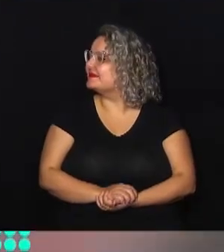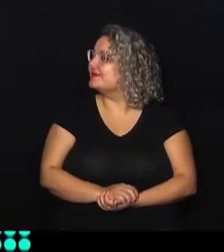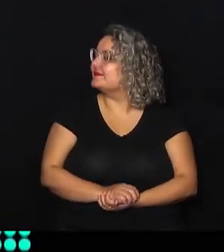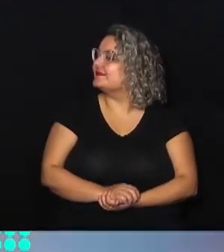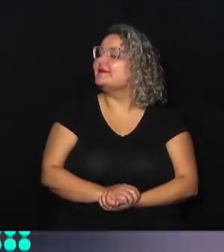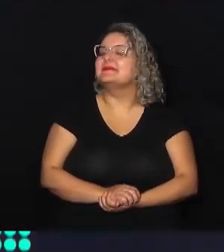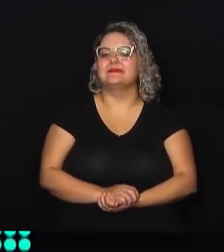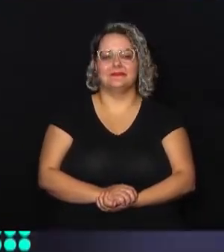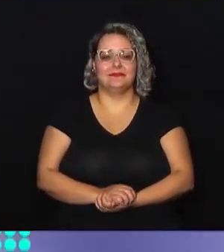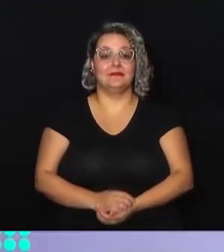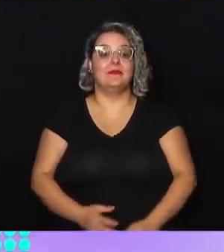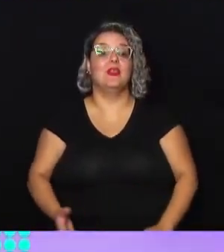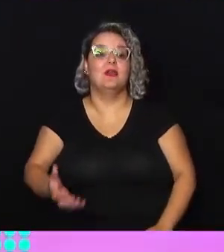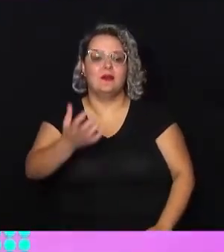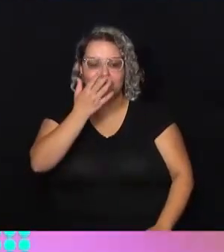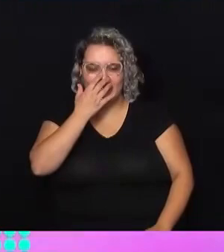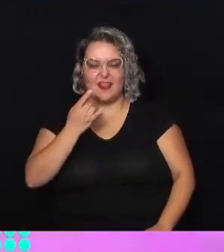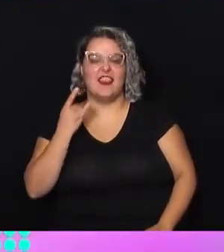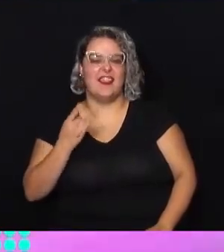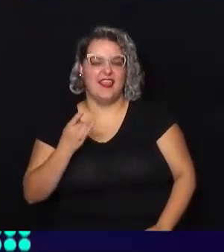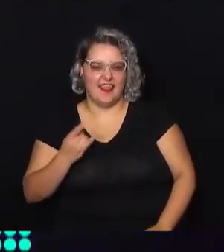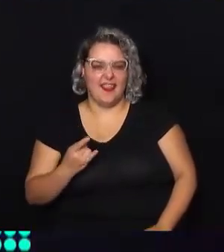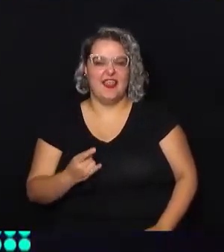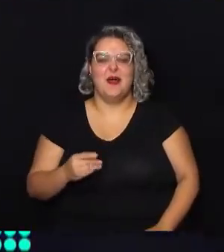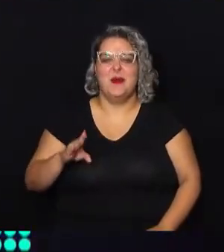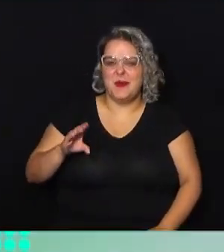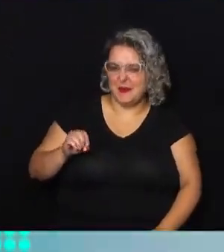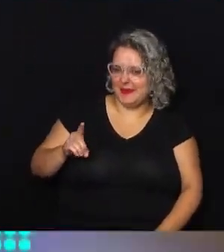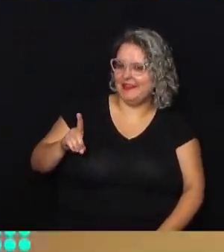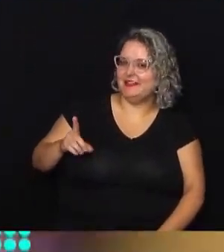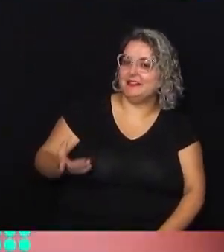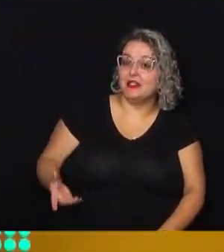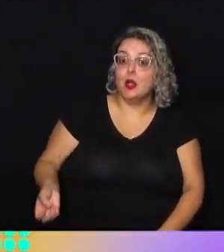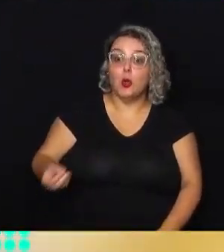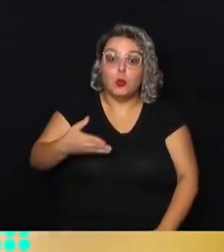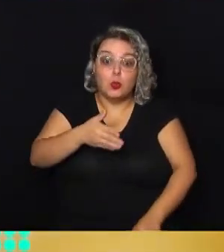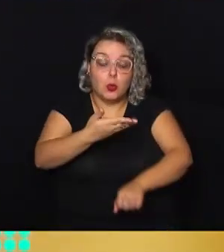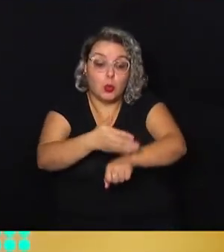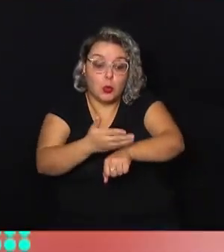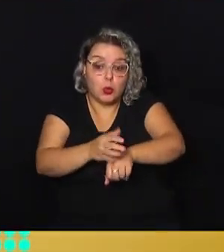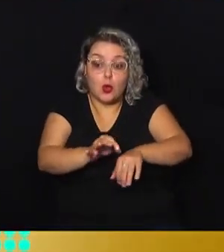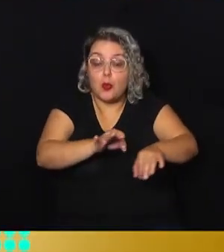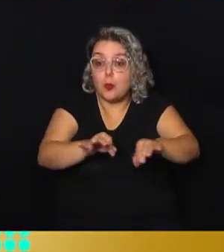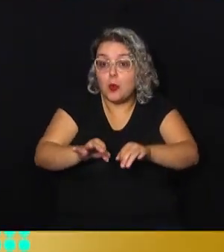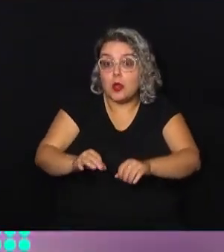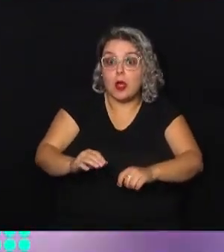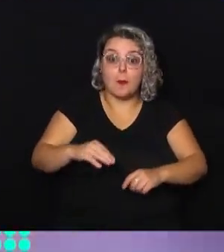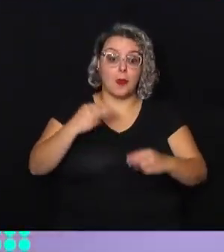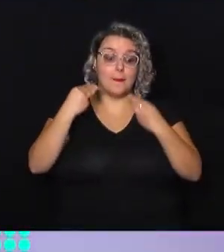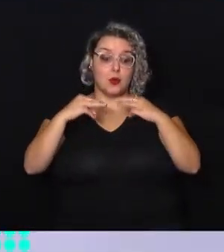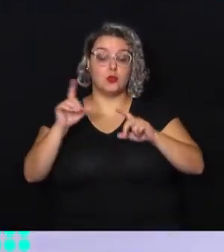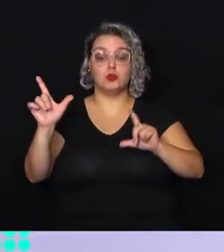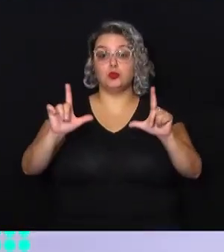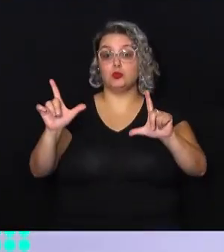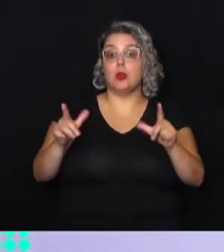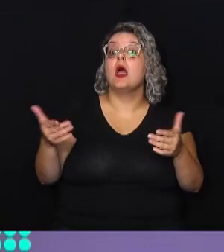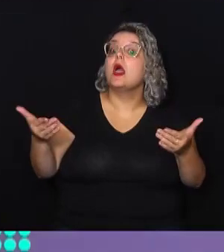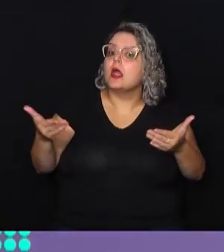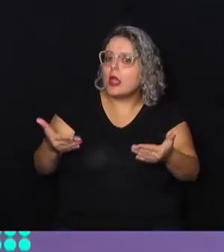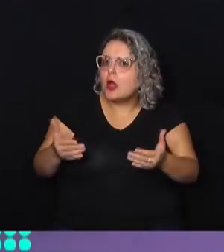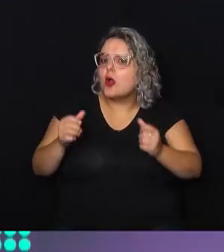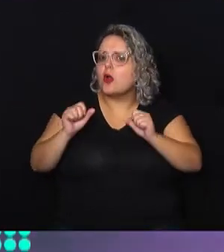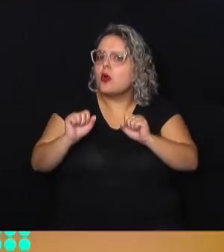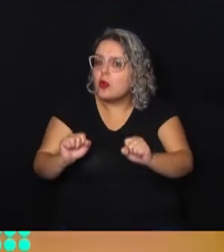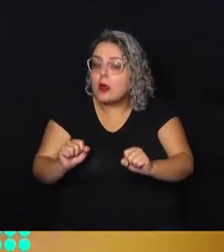O cão roqueiro Bud foi convidado para ser o novo treinador de um programa musical de TV. Agora ele vai poder